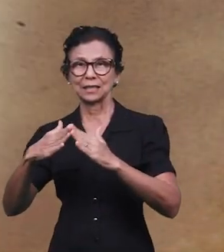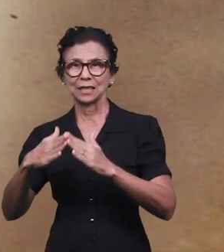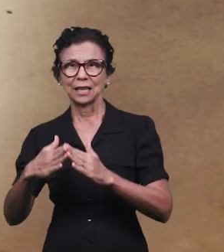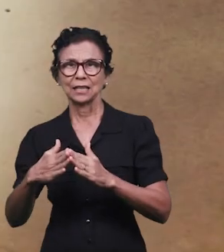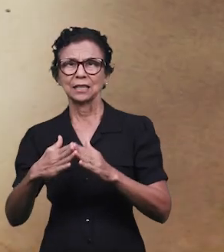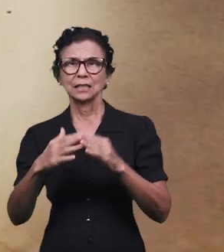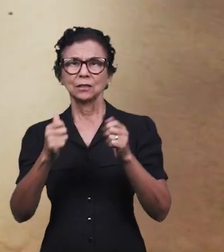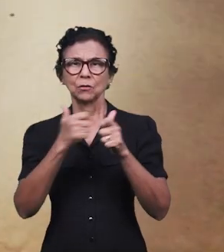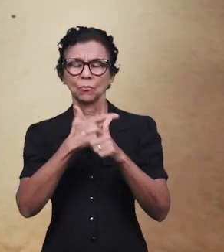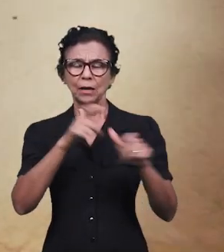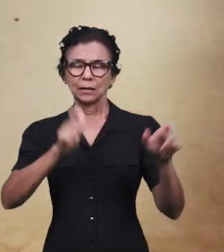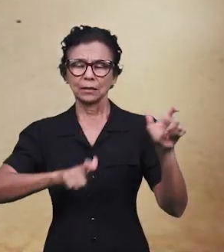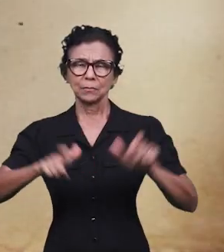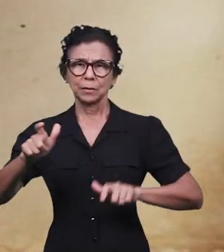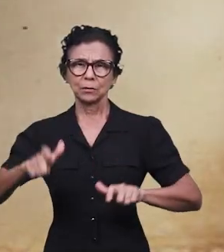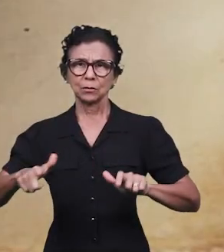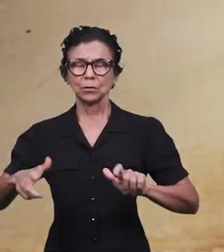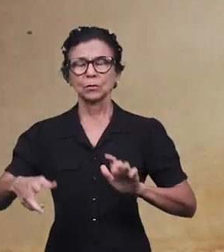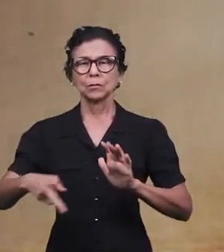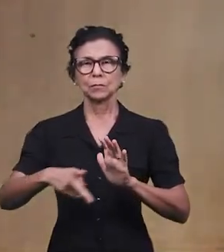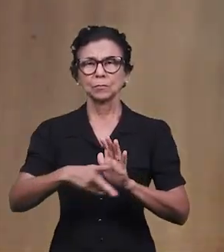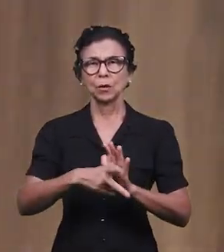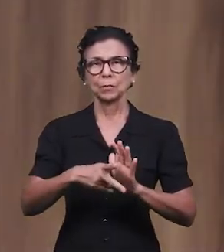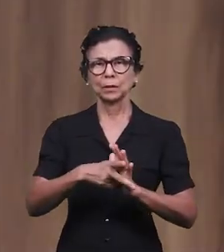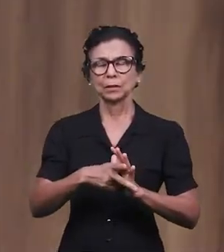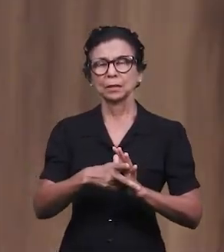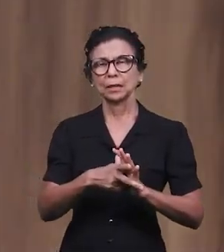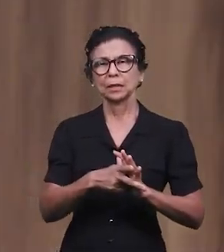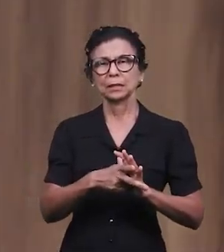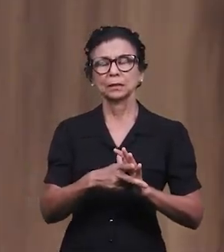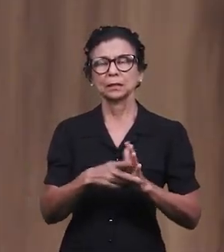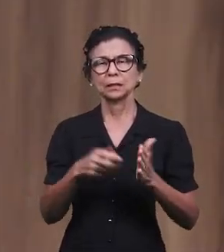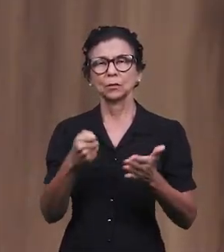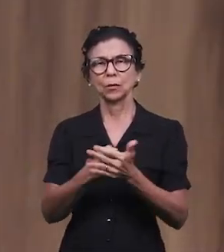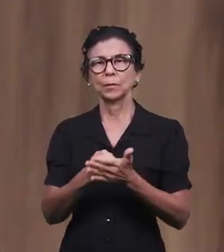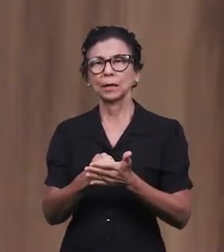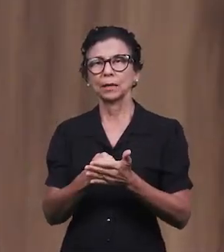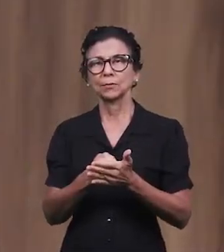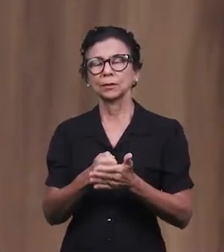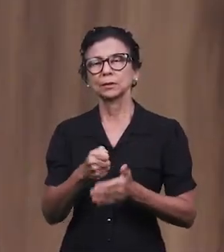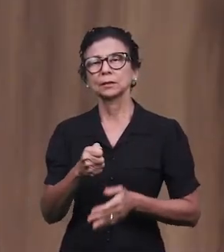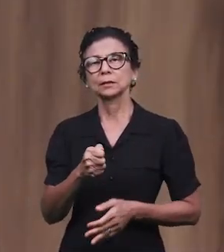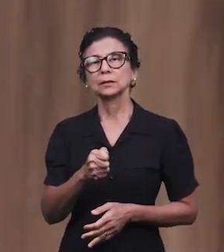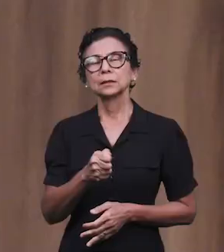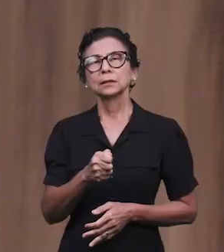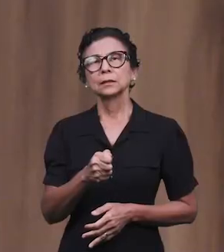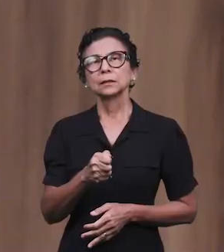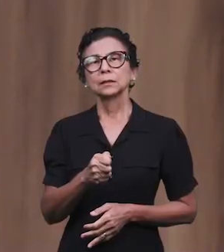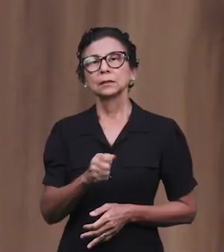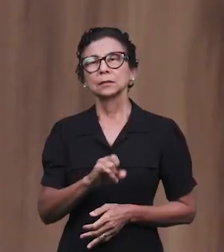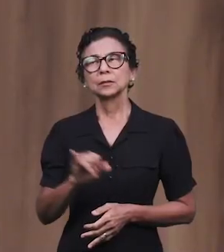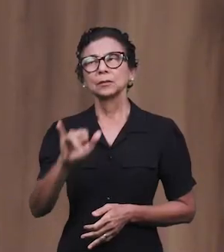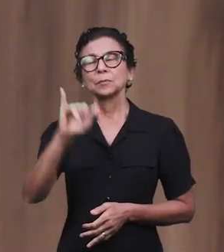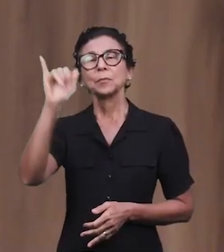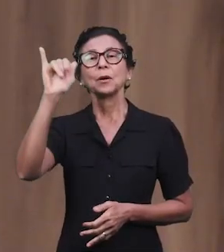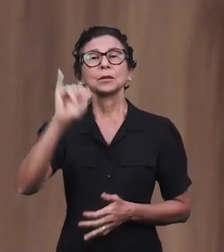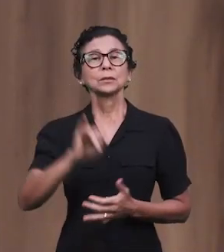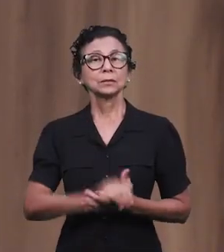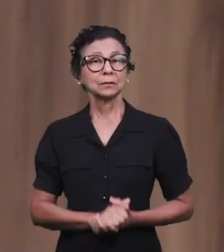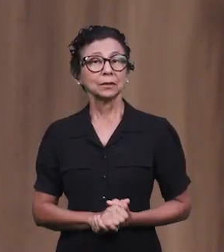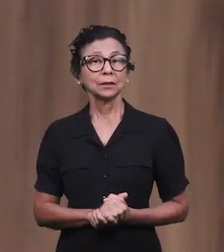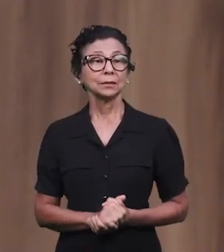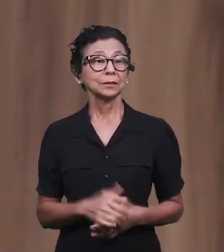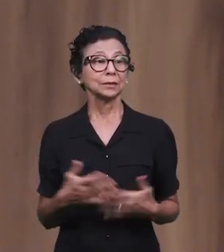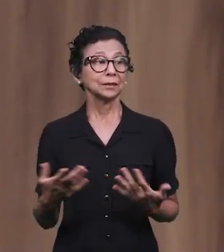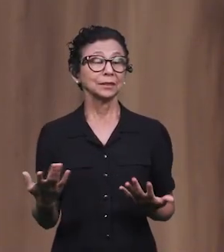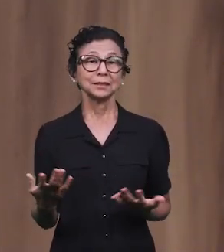que estavam com ele à mesa. Essa passagem está em outro evangelho, mas fala também do chamado de Mateus. Interessante que ele